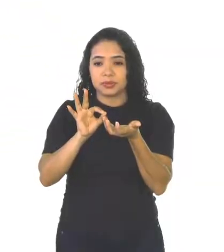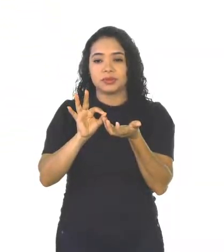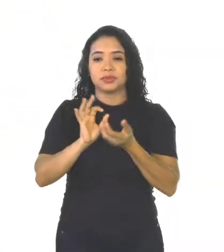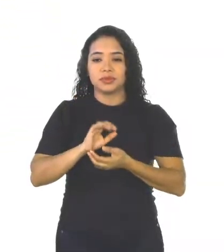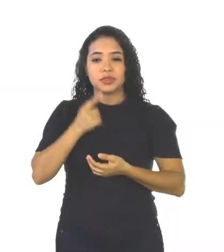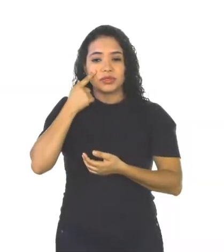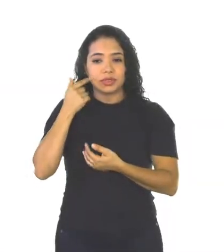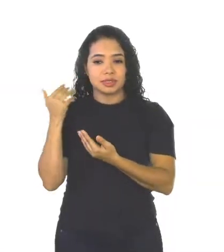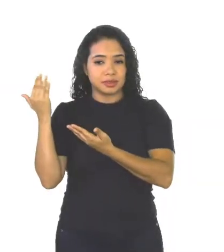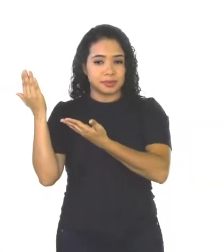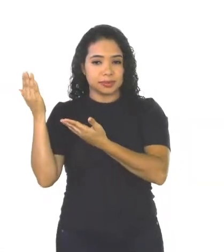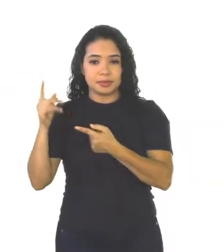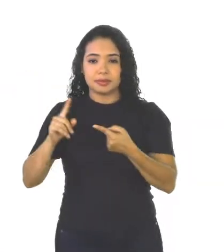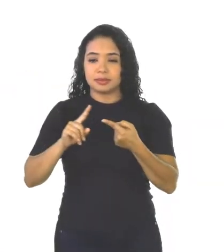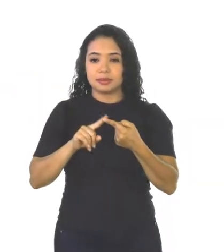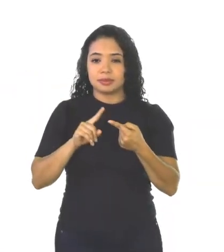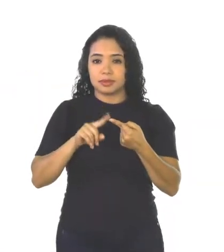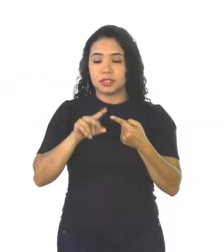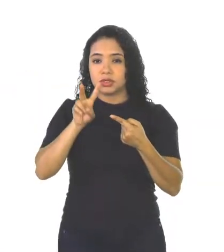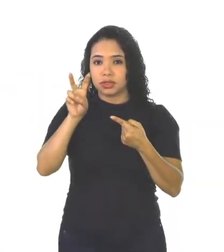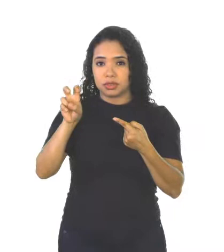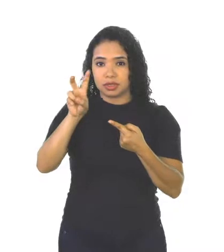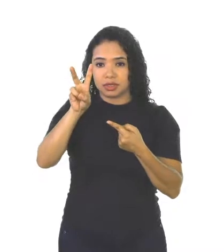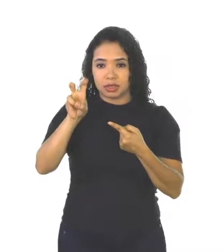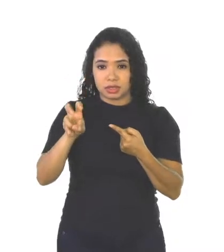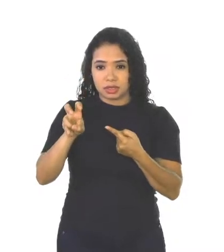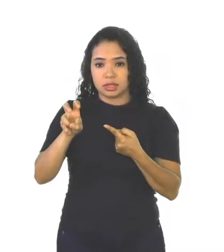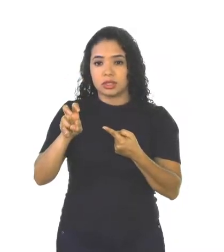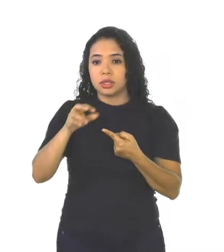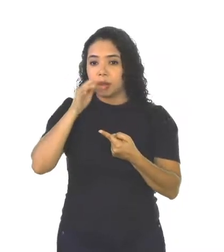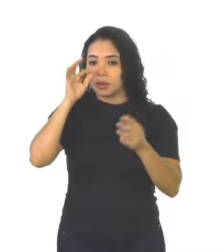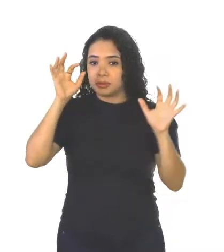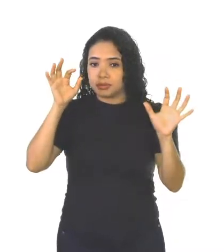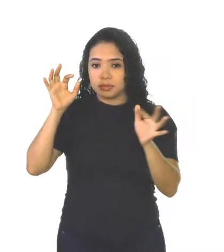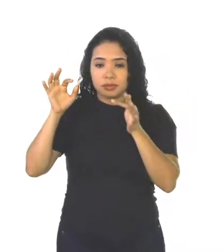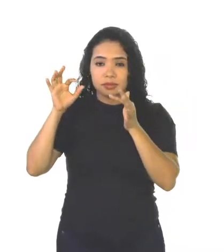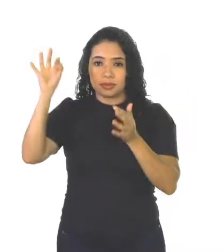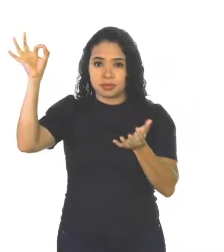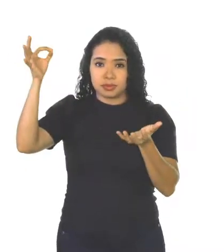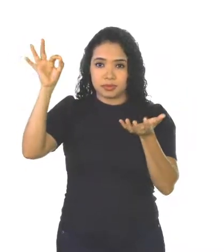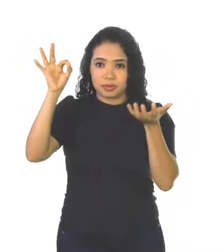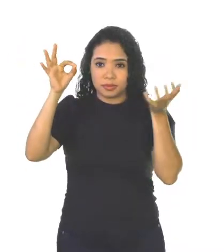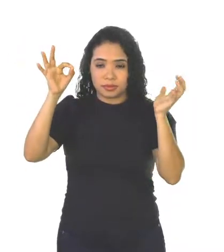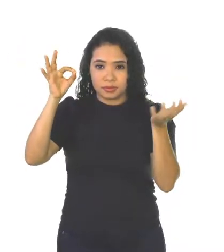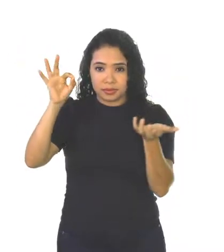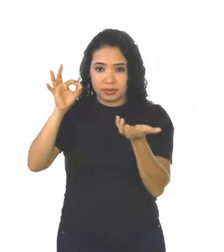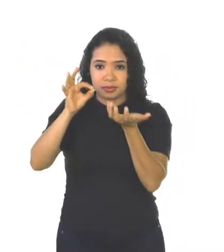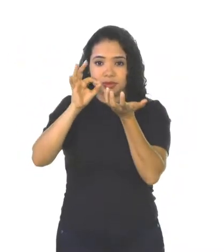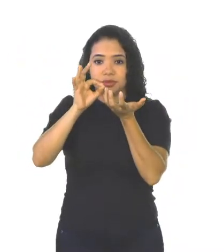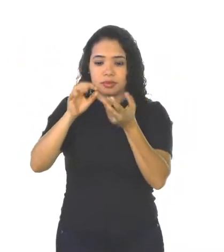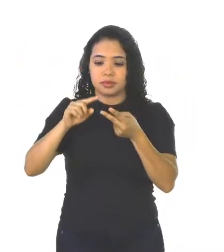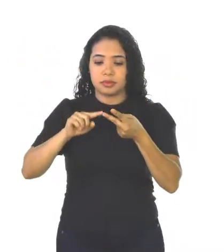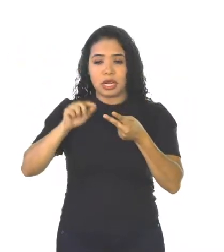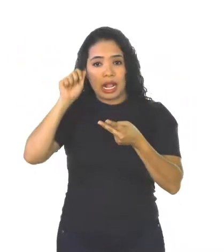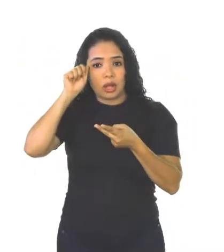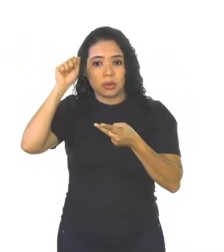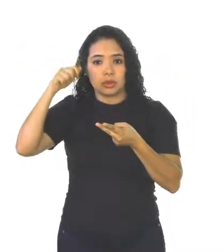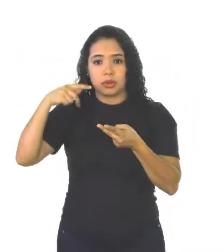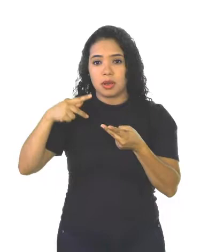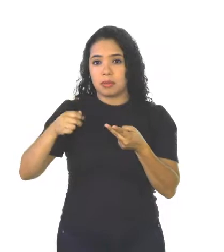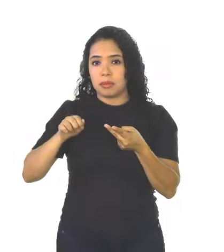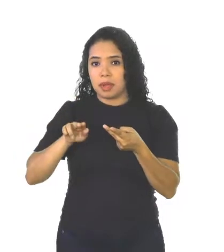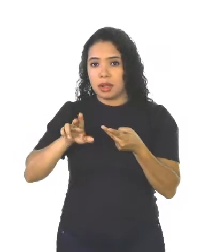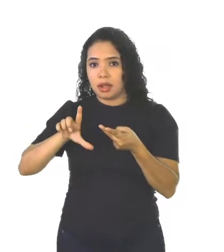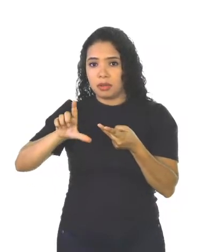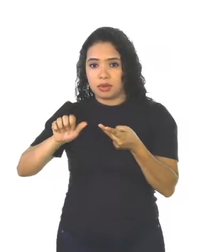vocês, nós vemos aí, título desta obra, A Beija-Flor e o Girassol. Autora, Paula